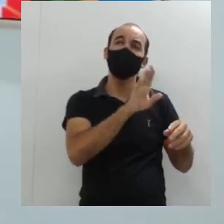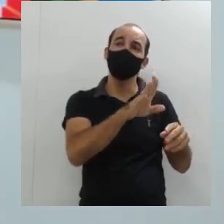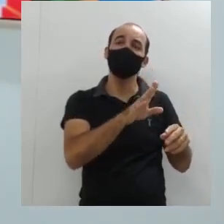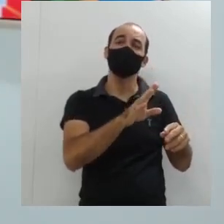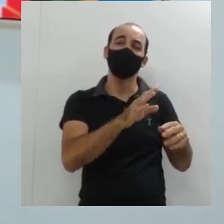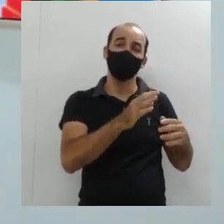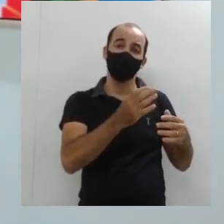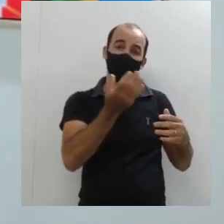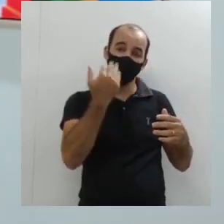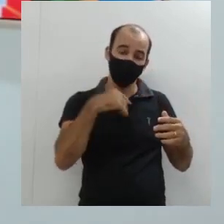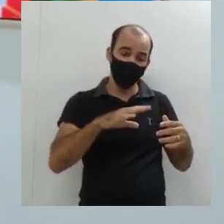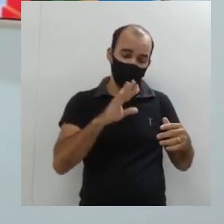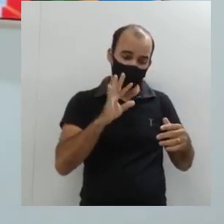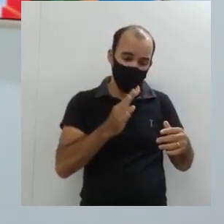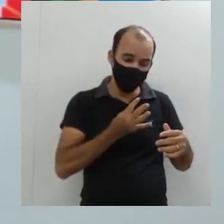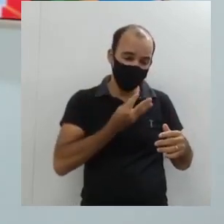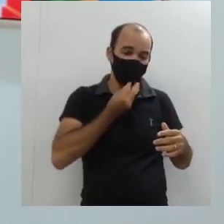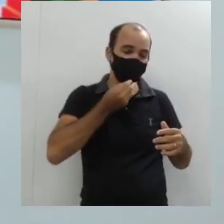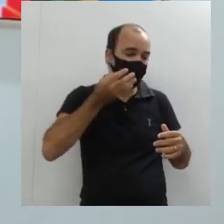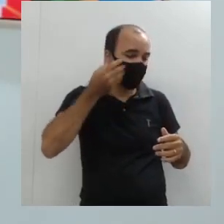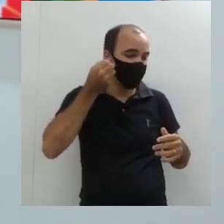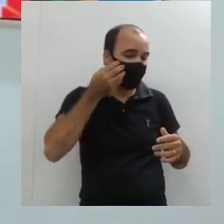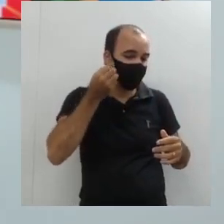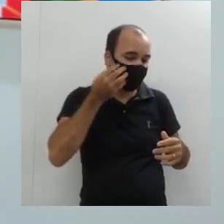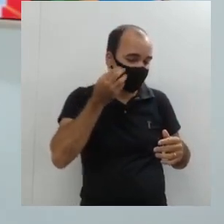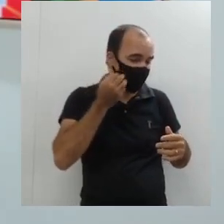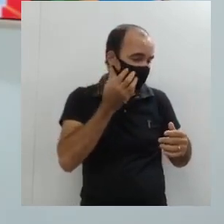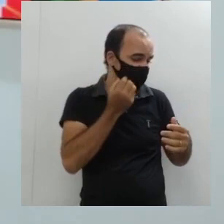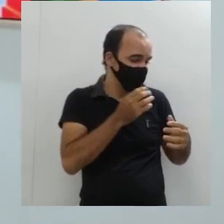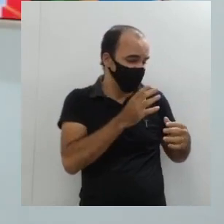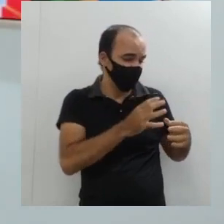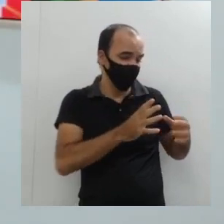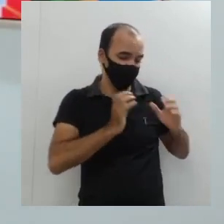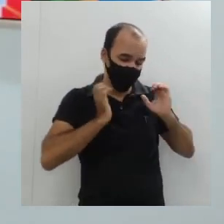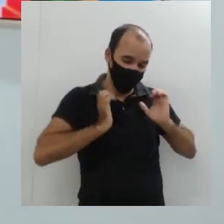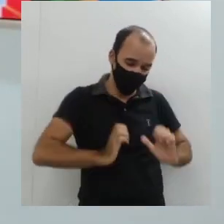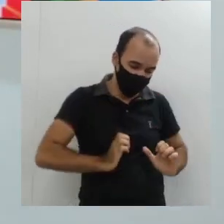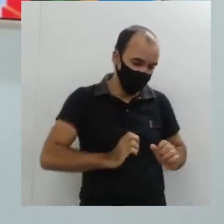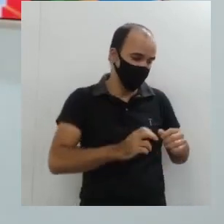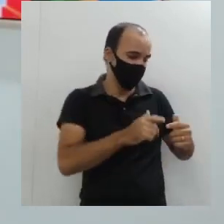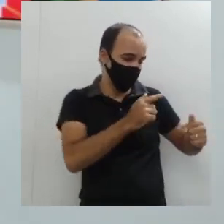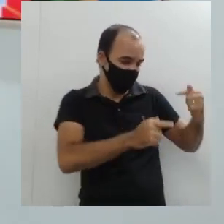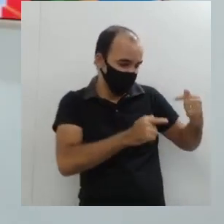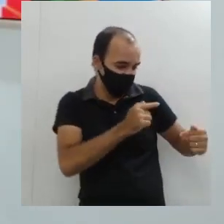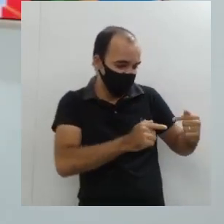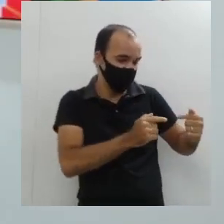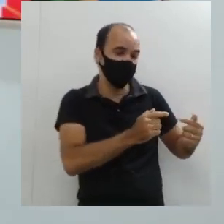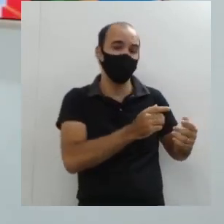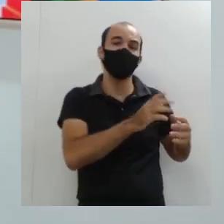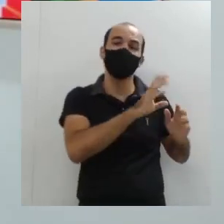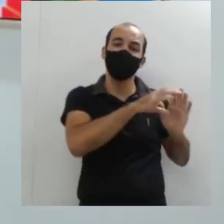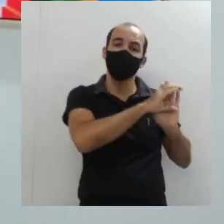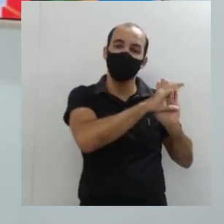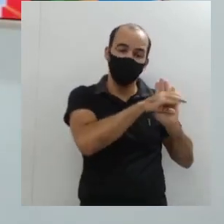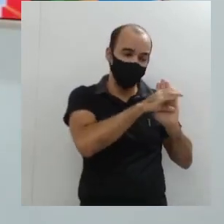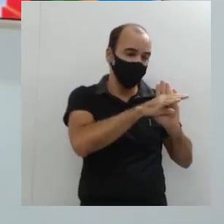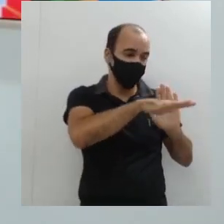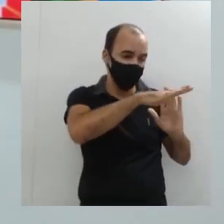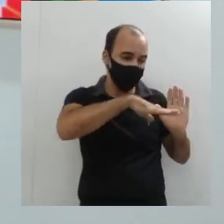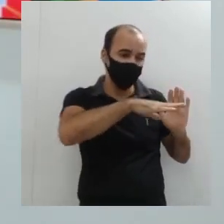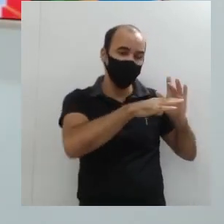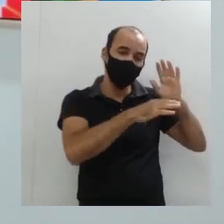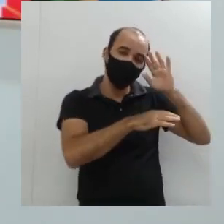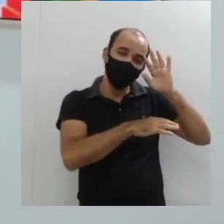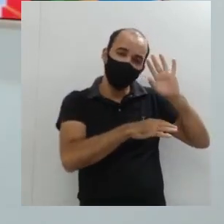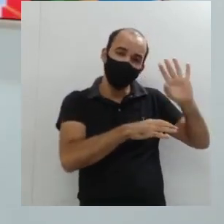como deve ser a política, a ética, o conceito filosófico, eu começo agora a olhar de